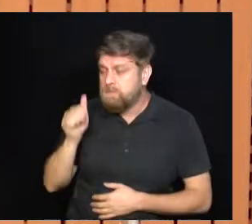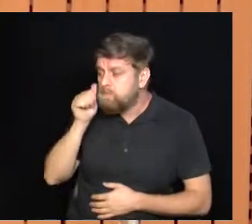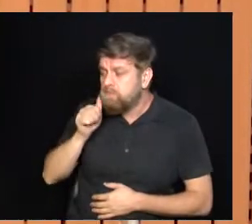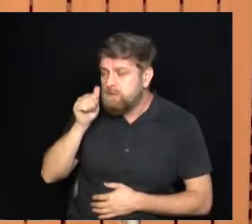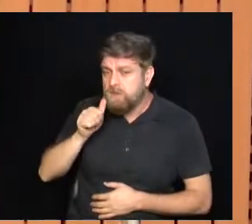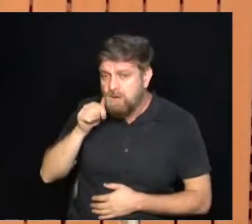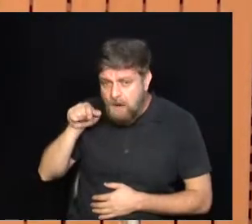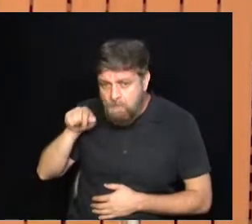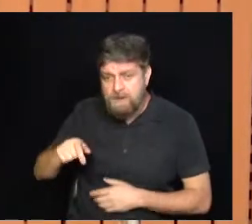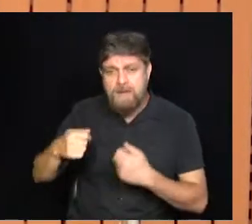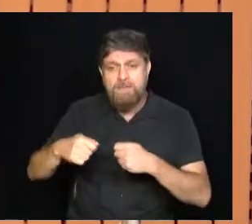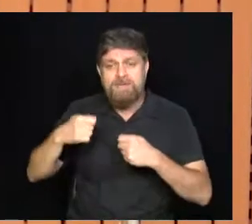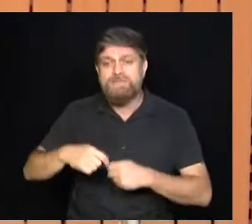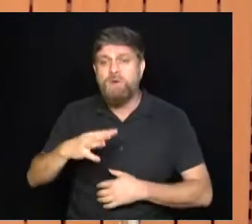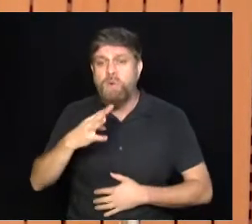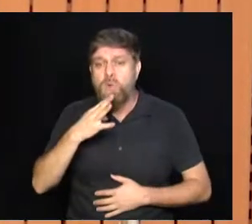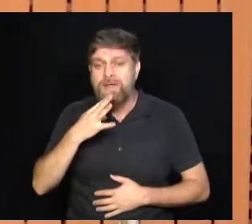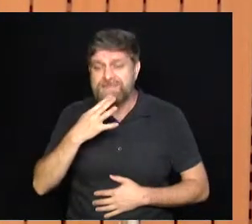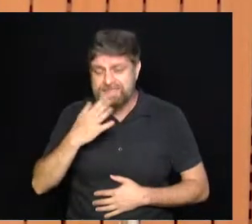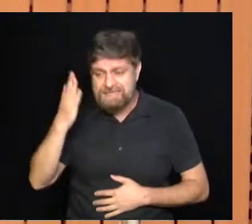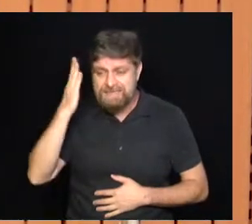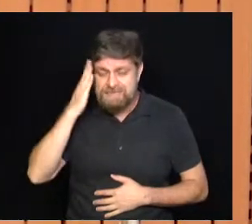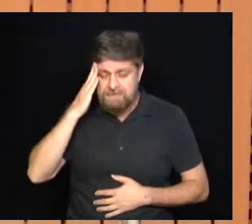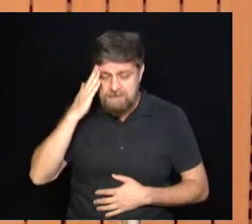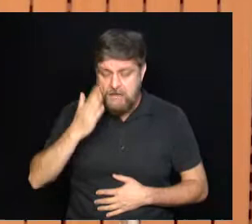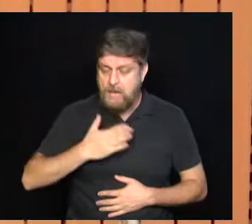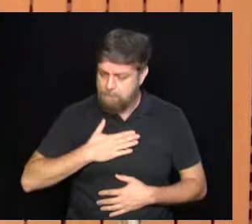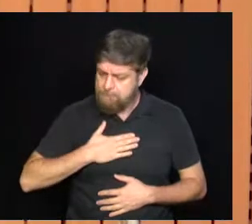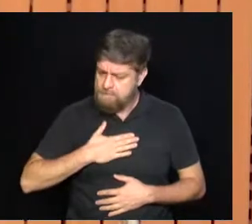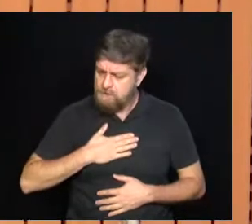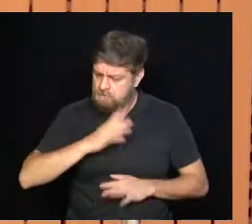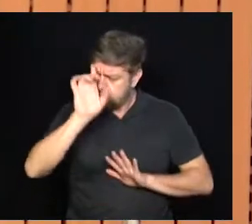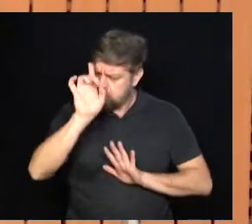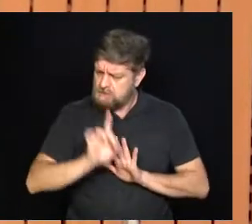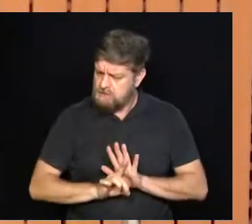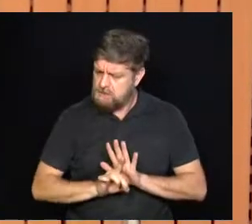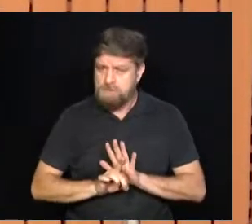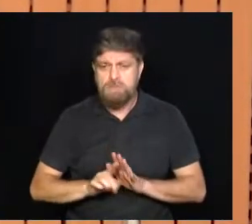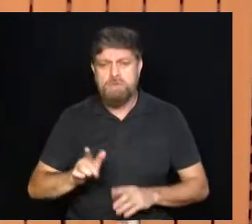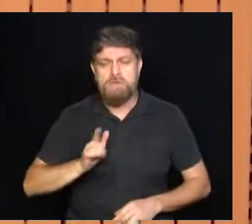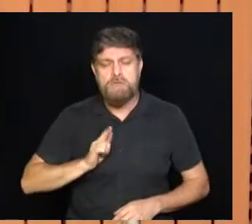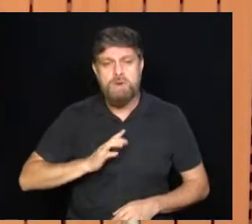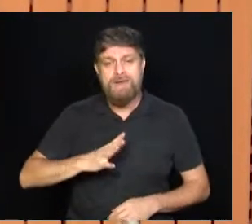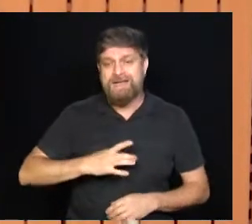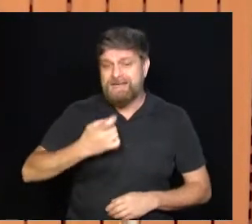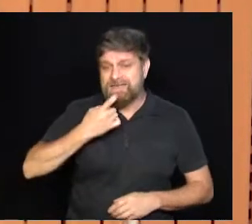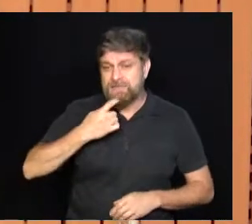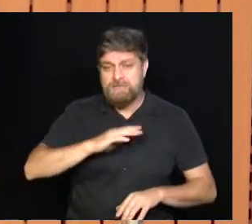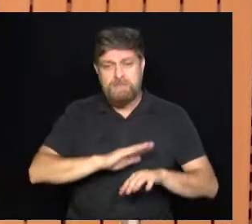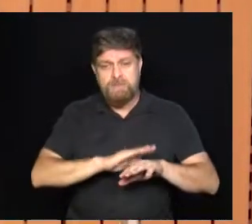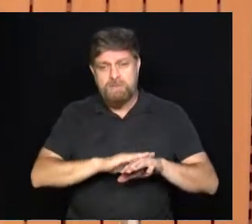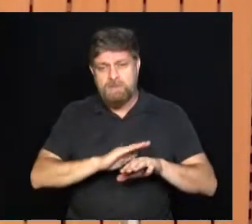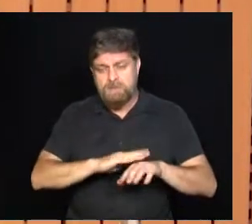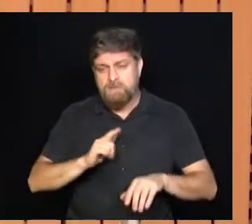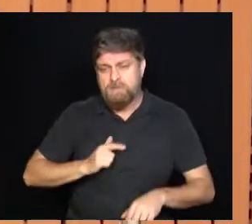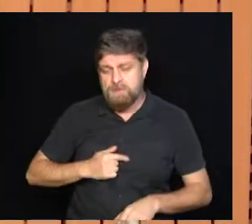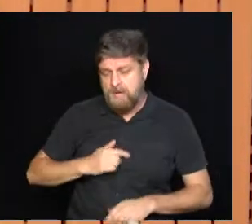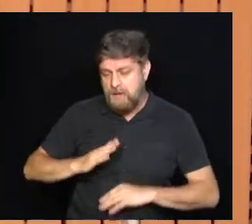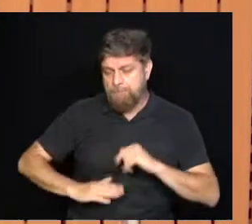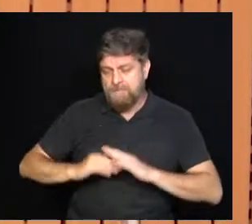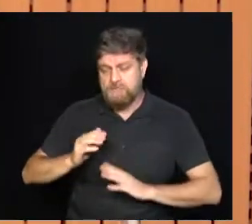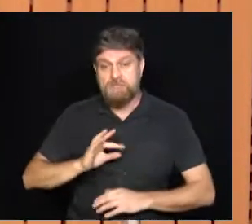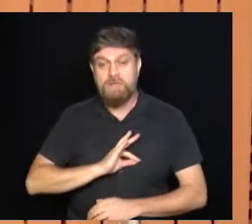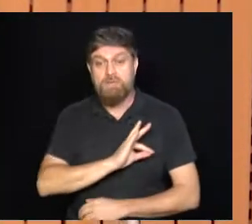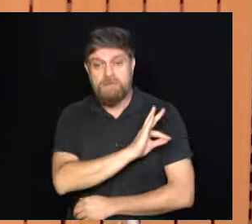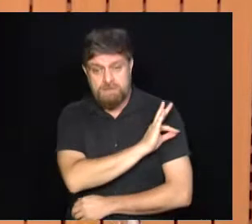devem conhecer muito os direitos que elas têm, né, e o que o município vem fazendo, o que a Guarda Municipal vem